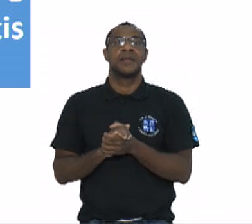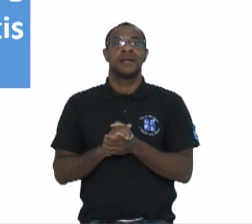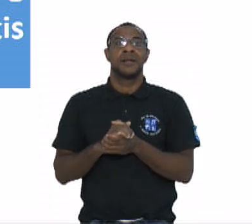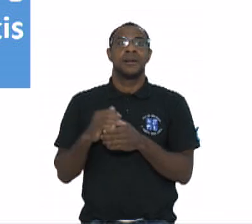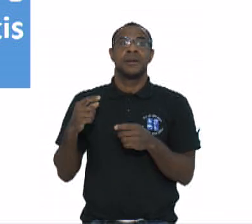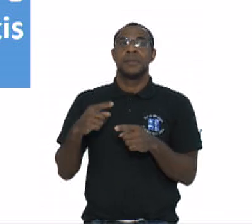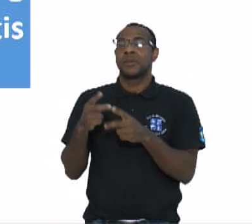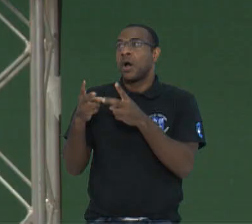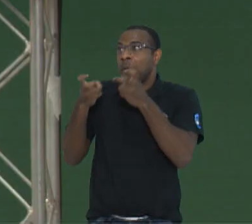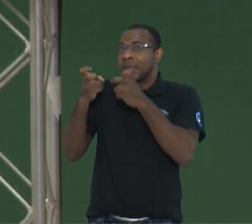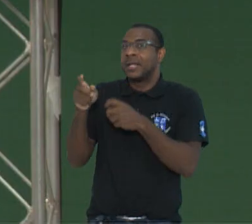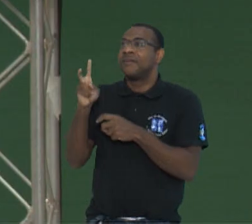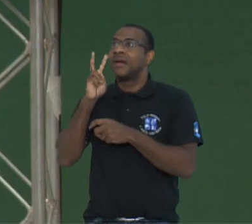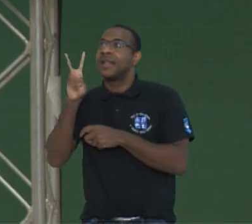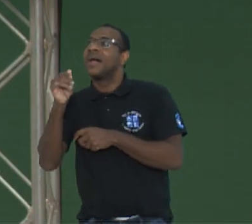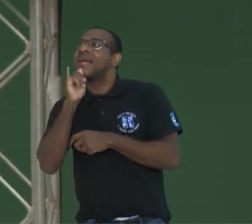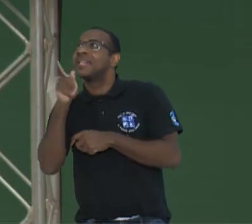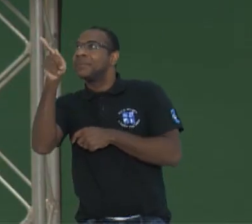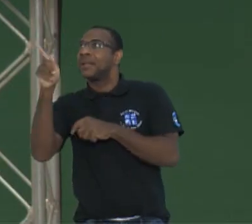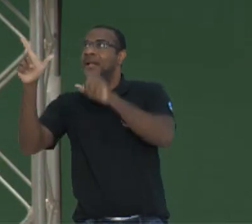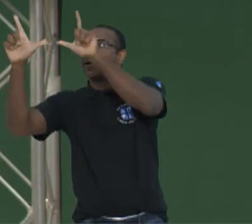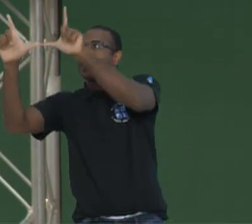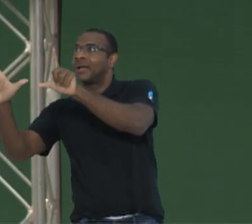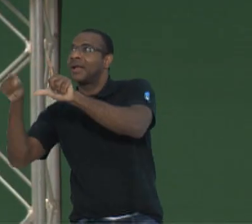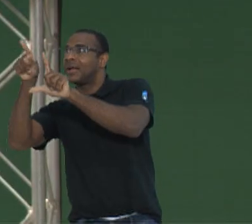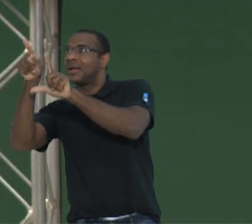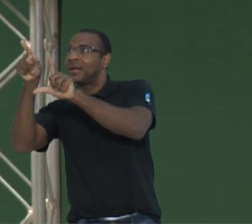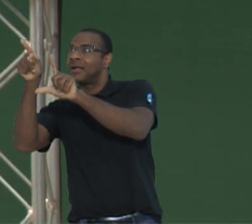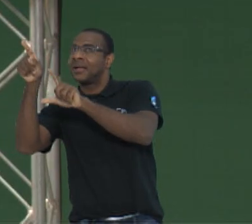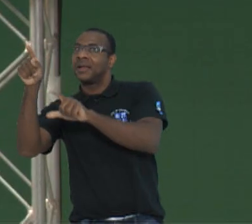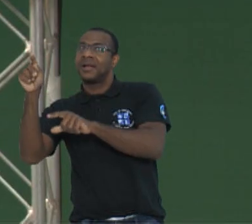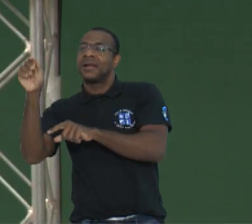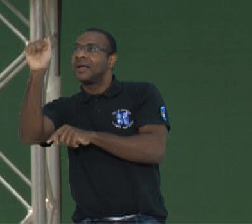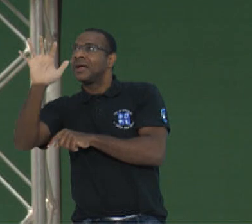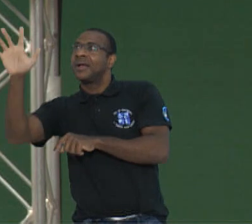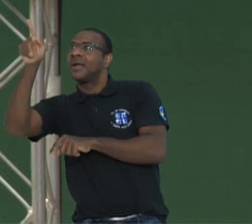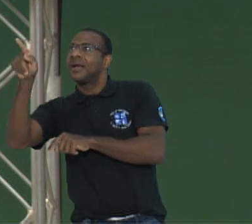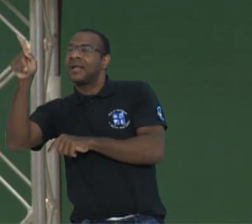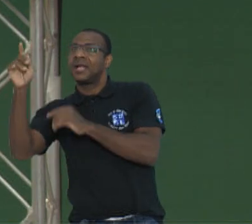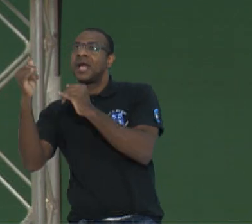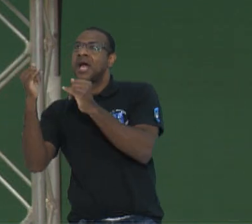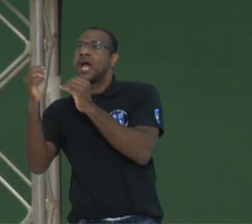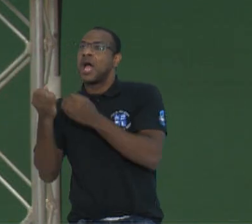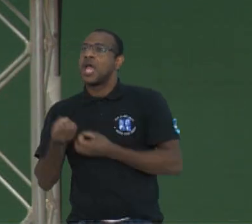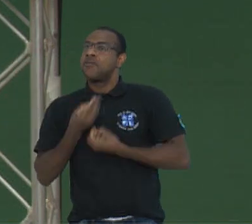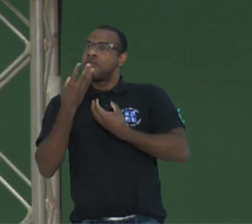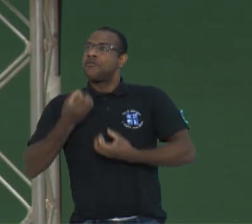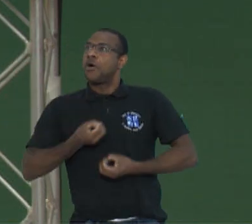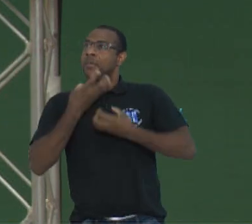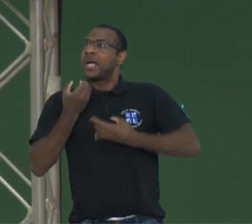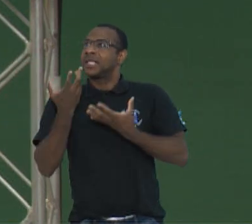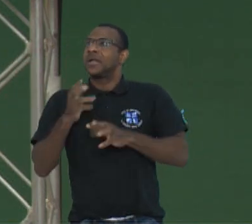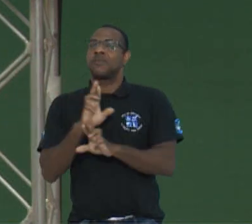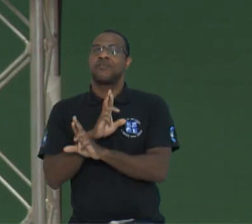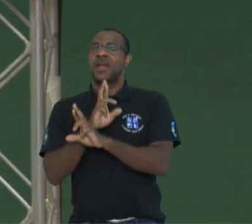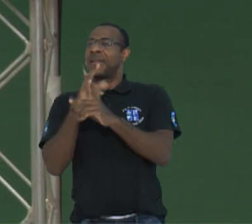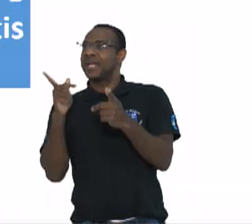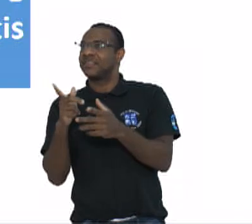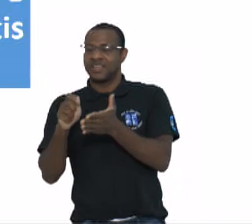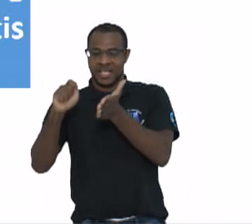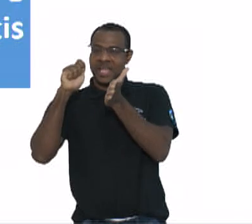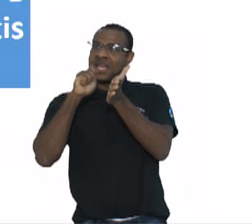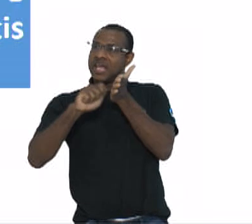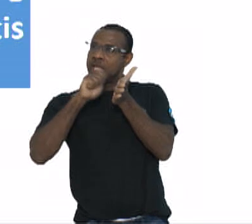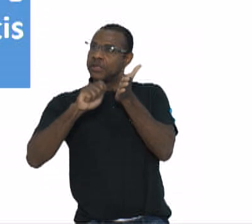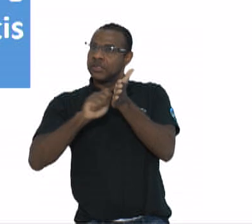assim, observem o nosso selo, que traz uma informação diferente, traz uma escrita diferente,